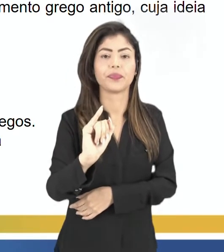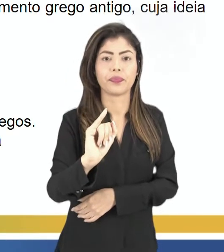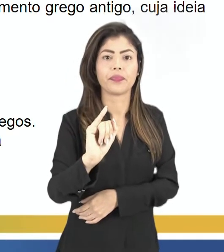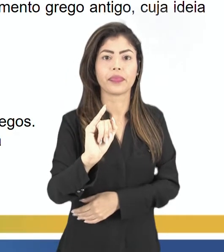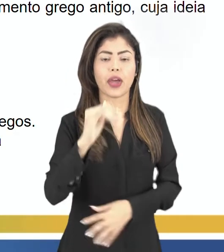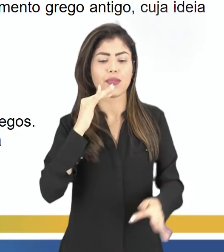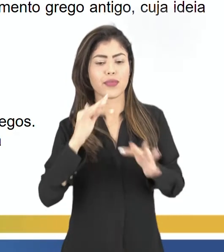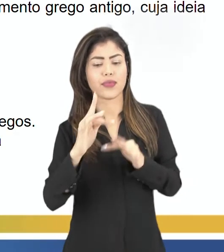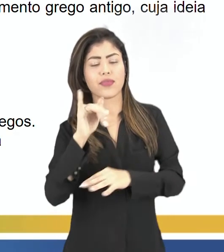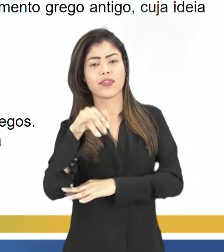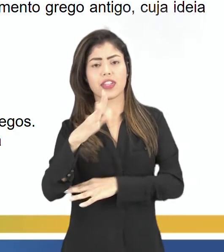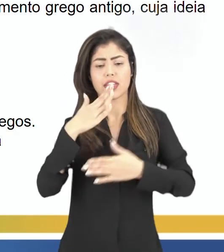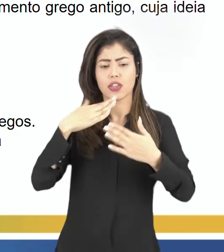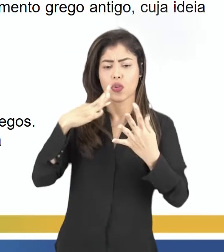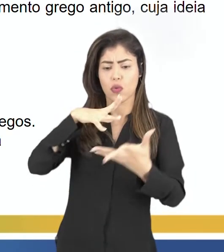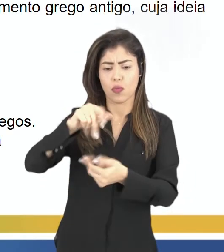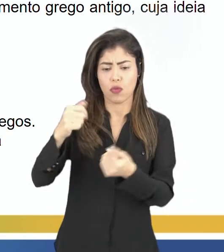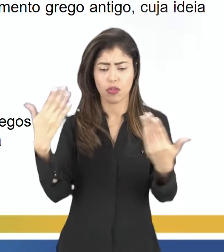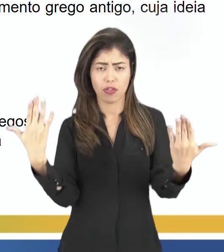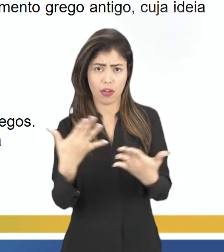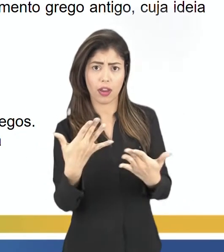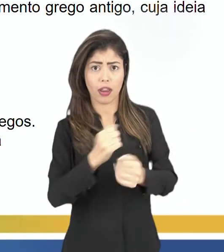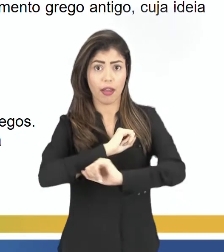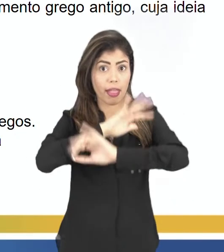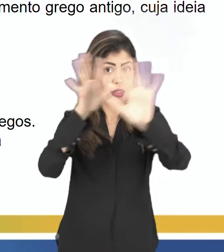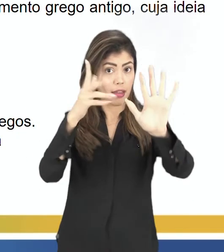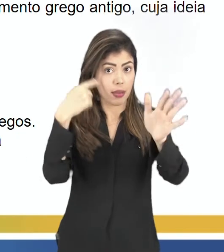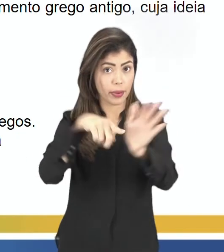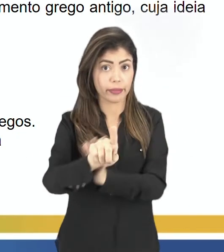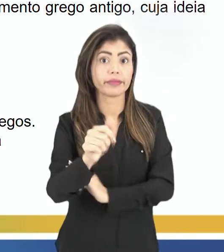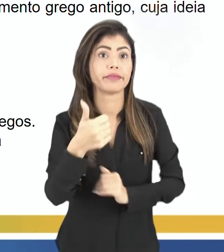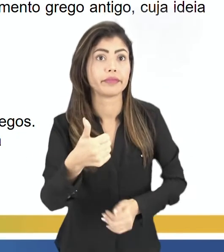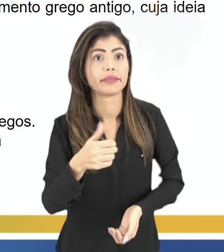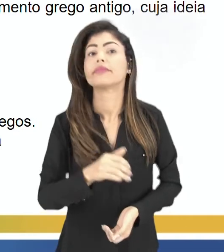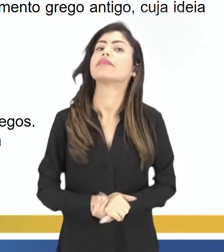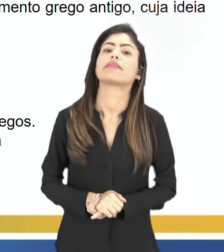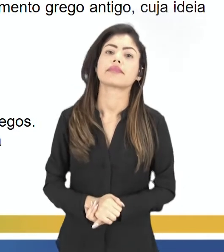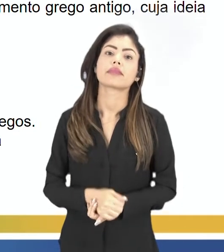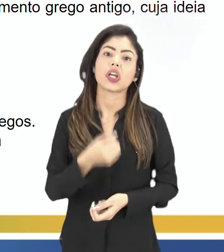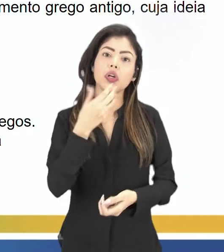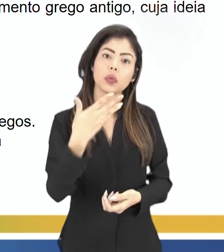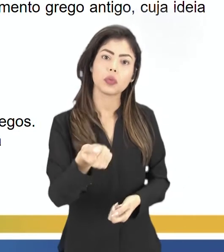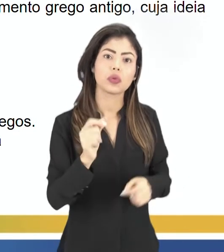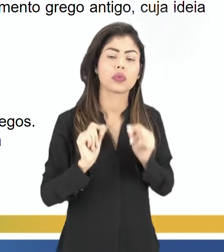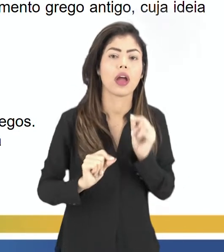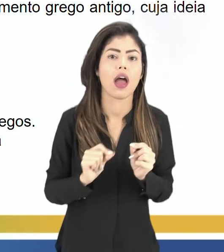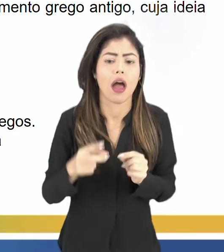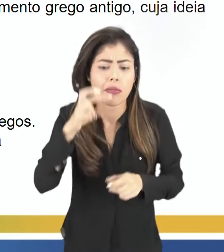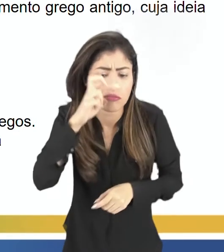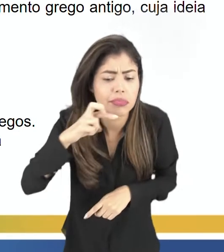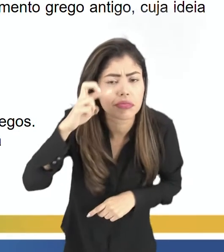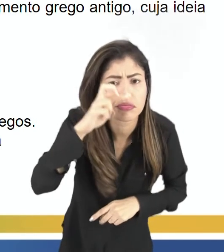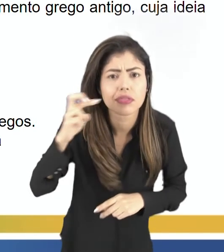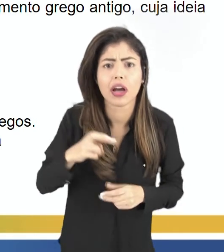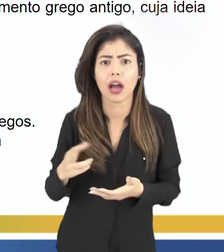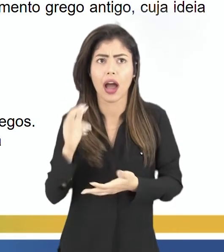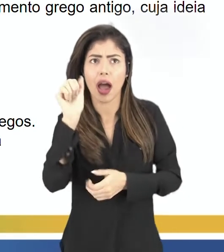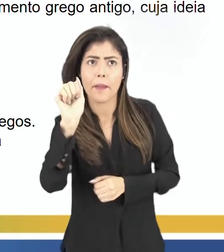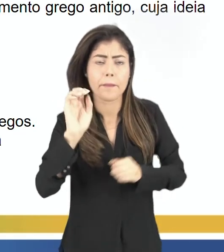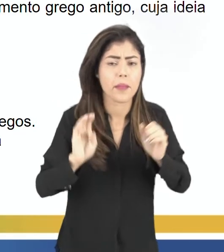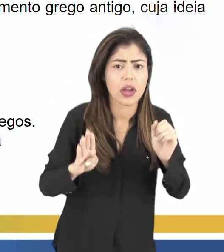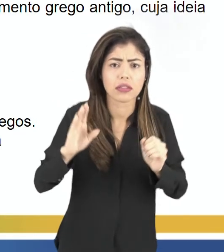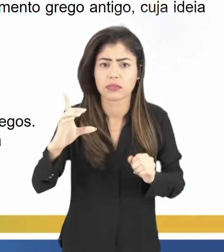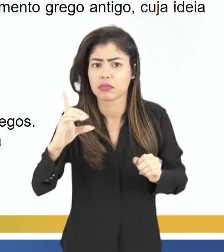mundo físico para o mundo. É muito claro e evidente essa questão. Não há nem muito o que examinar. Parece que a A, a